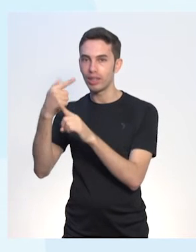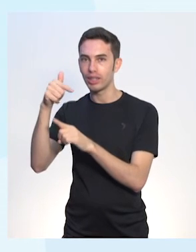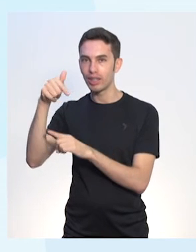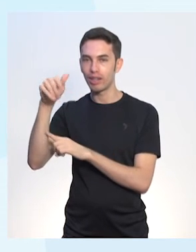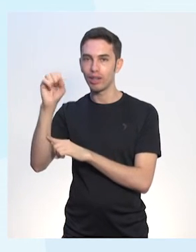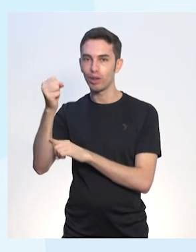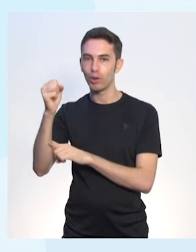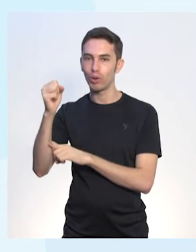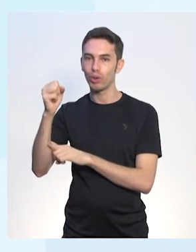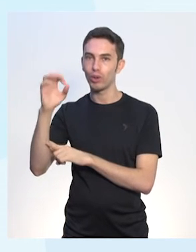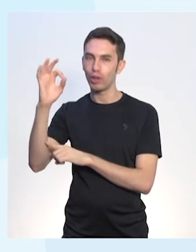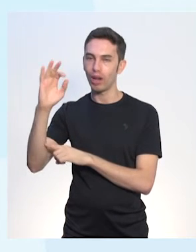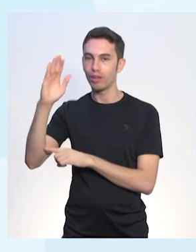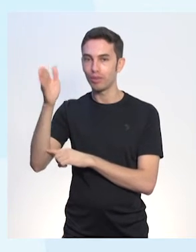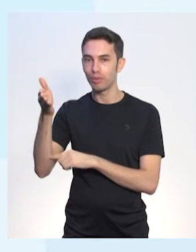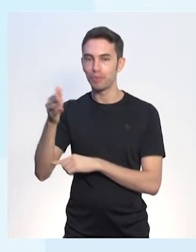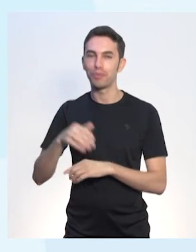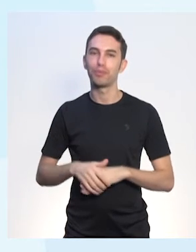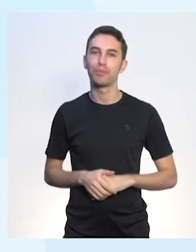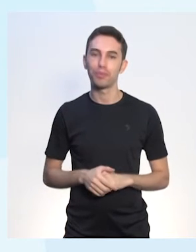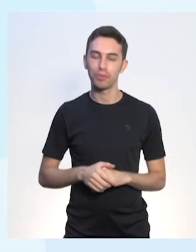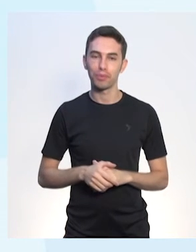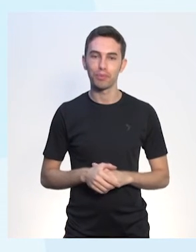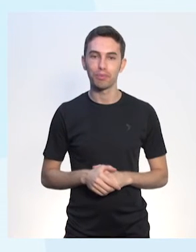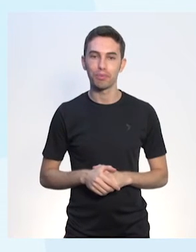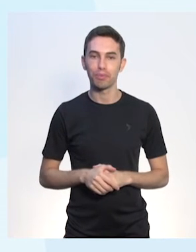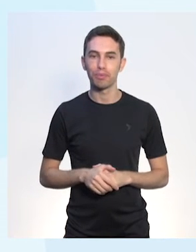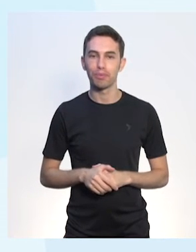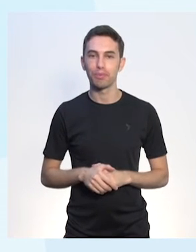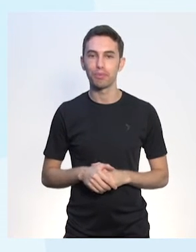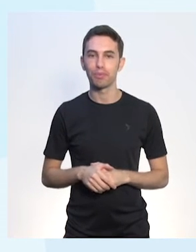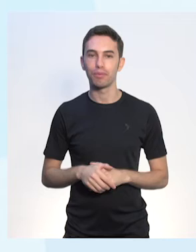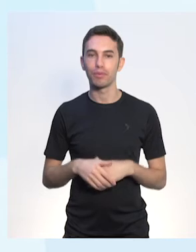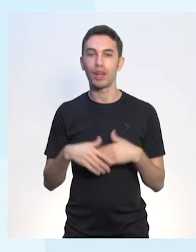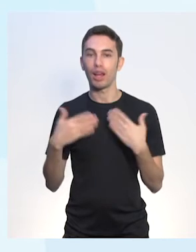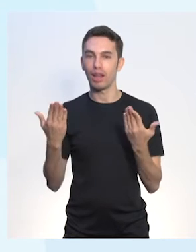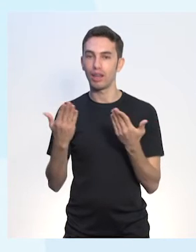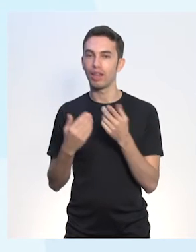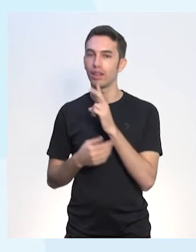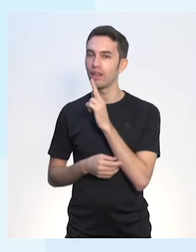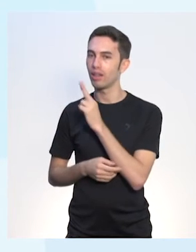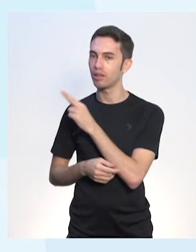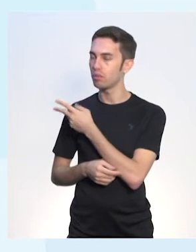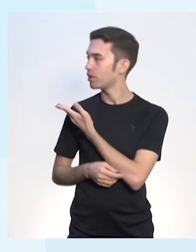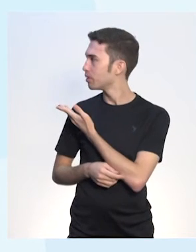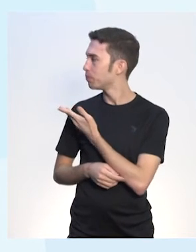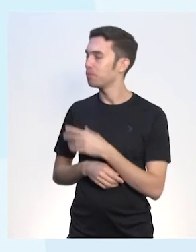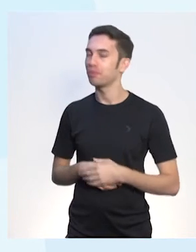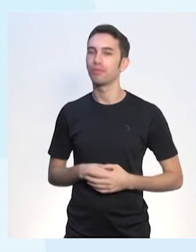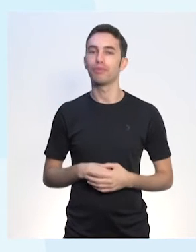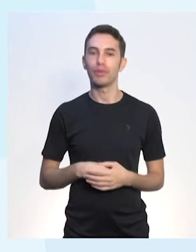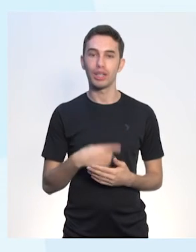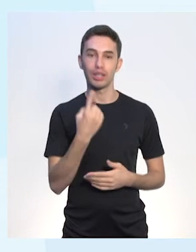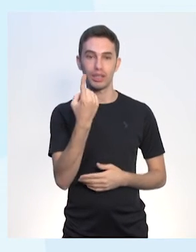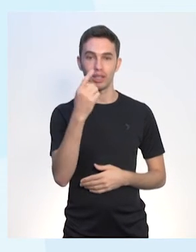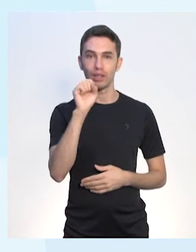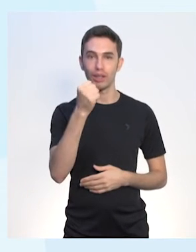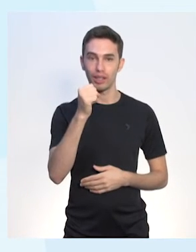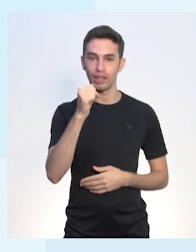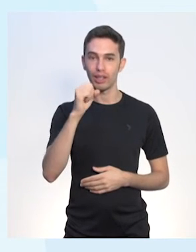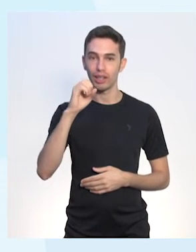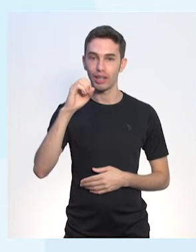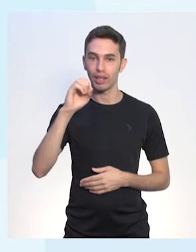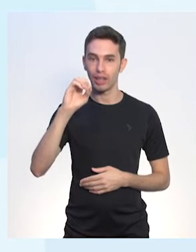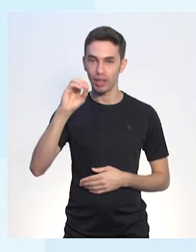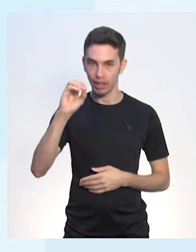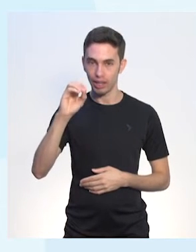terceiro é a diferença do que tem lá dentro. Sim. Da mesma forma, então vai ficar, ó, 180. Vou